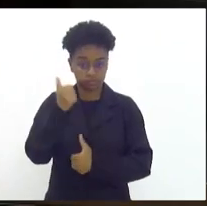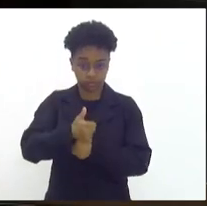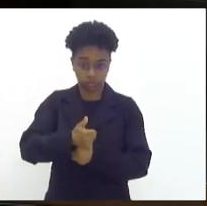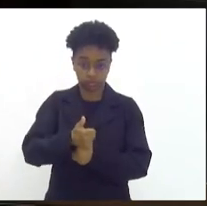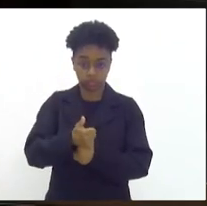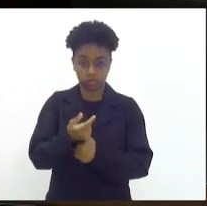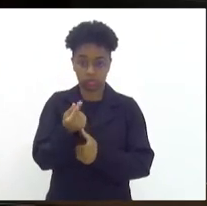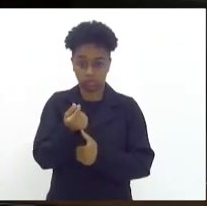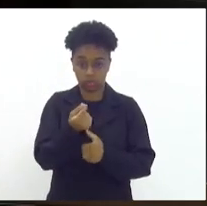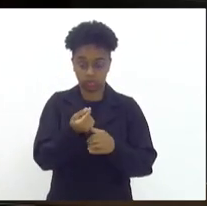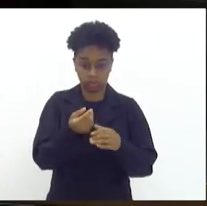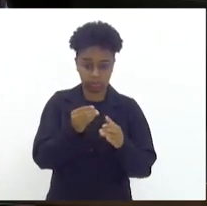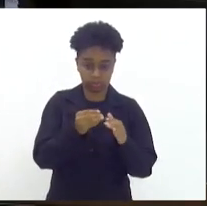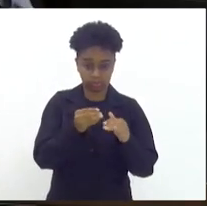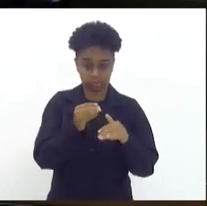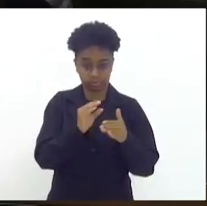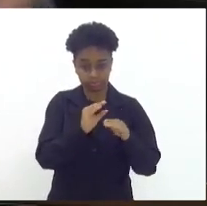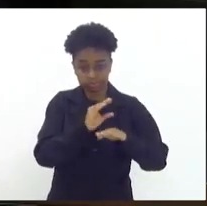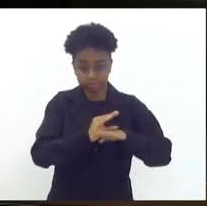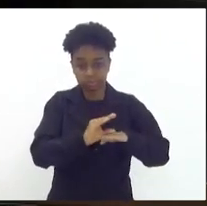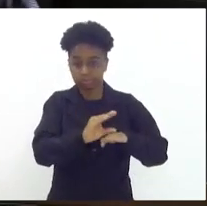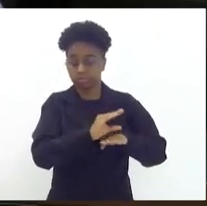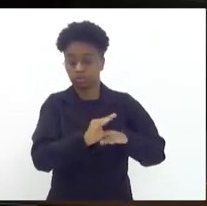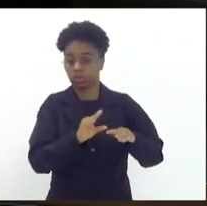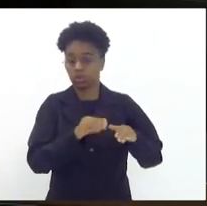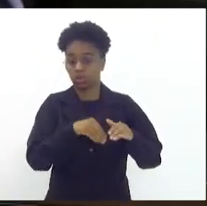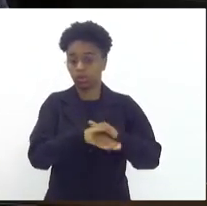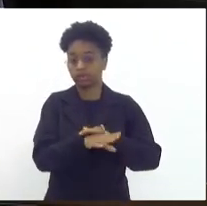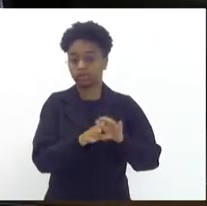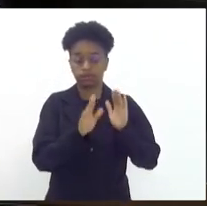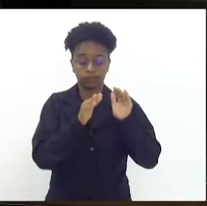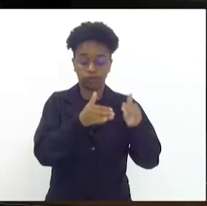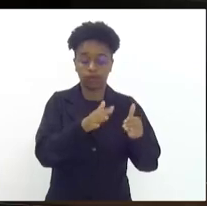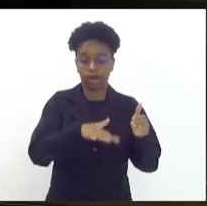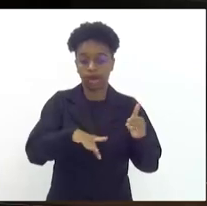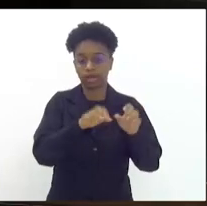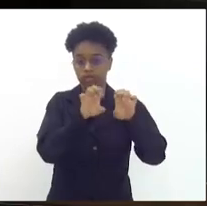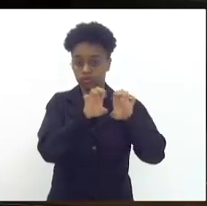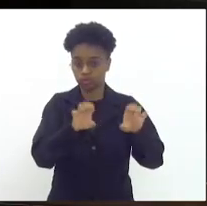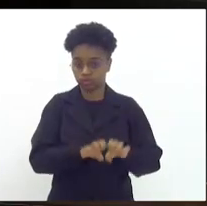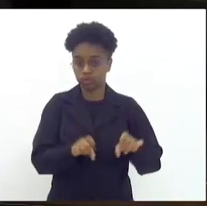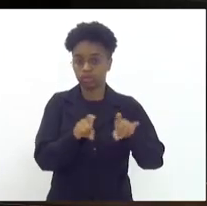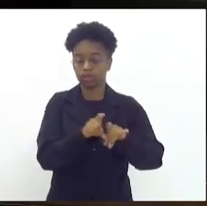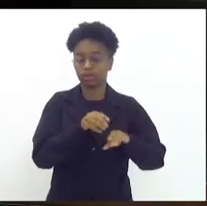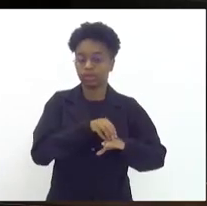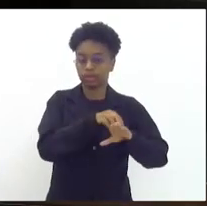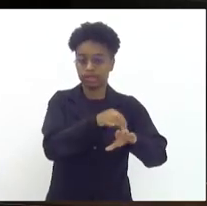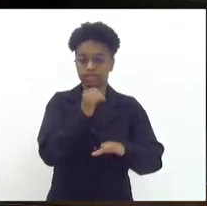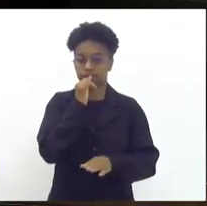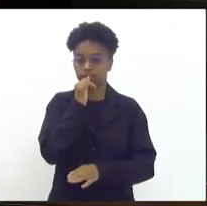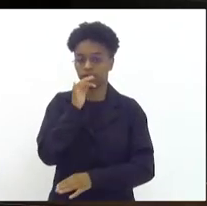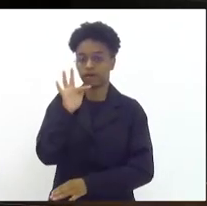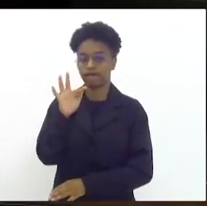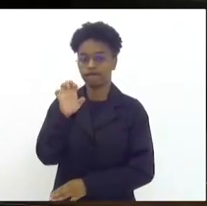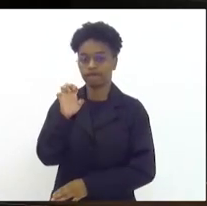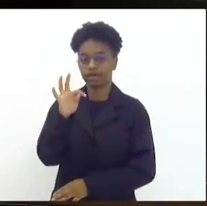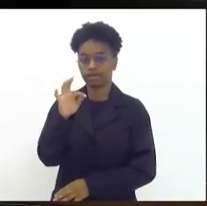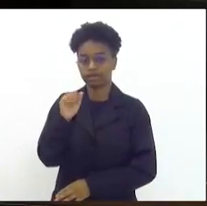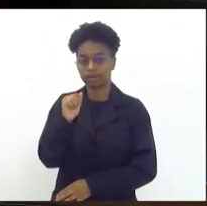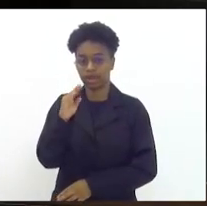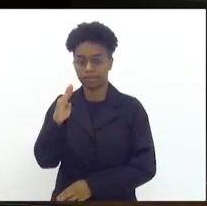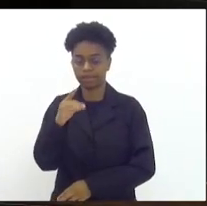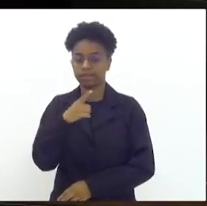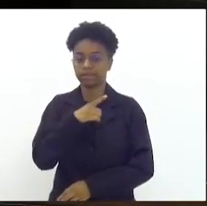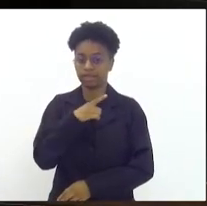que hoje são Fundos ligados a questões de infraestrutura e Transportes como fetub por exemplo você tem Mato Grosso